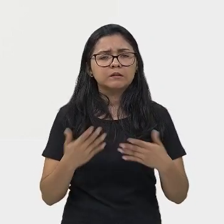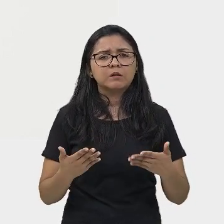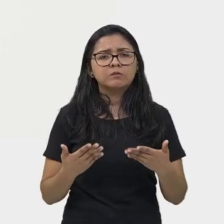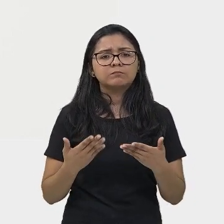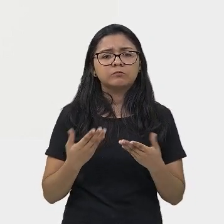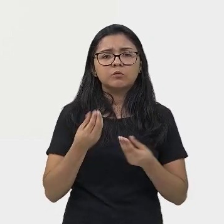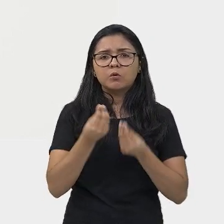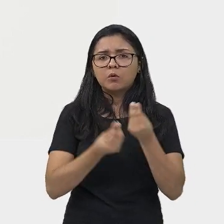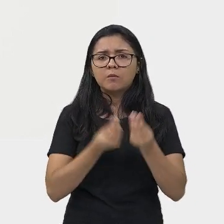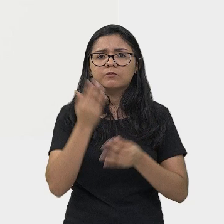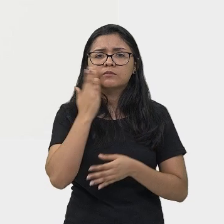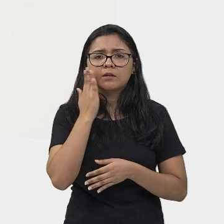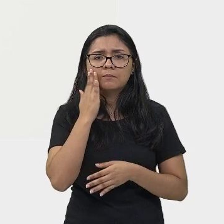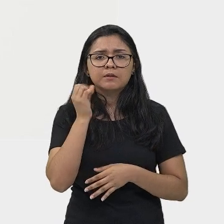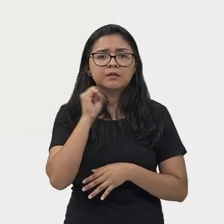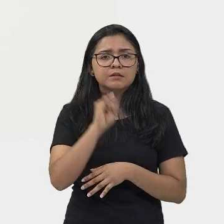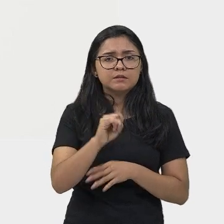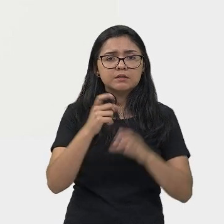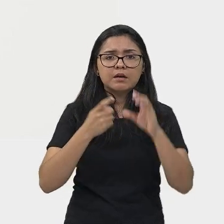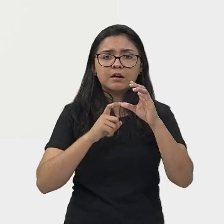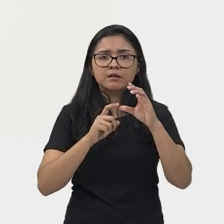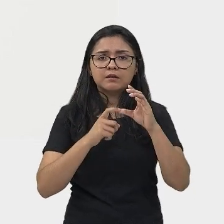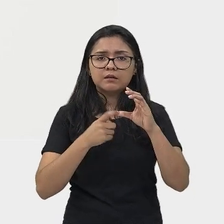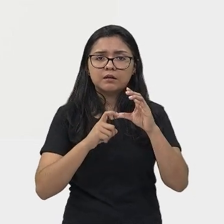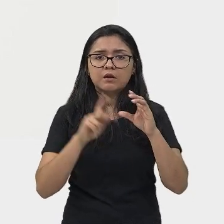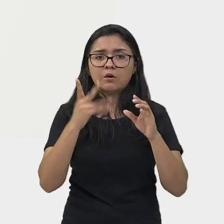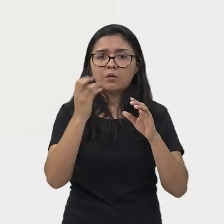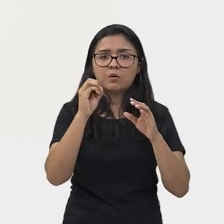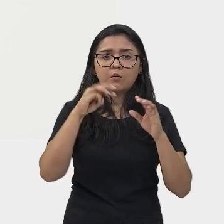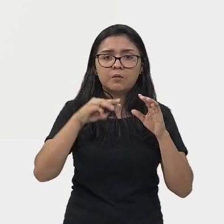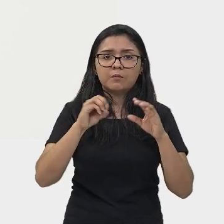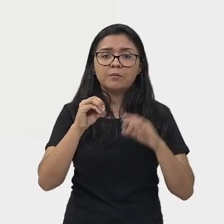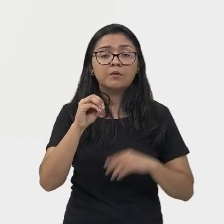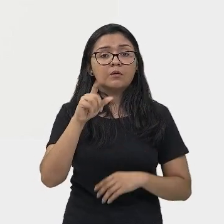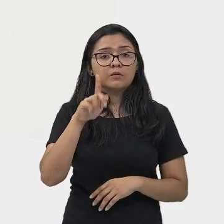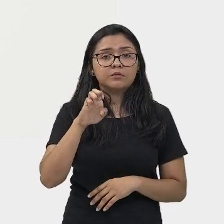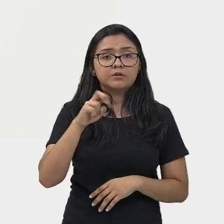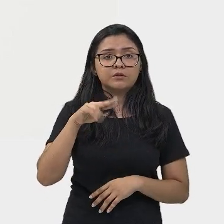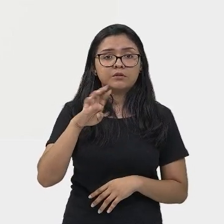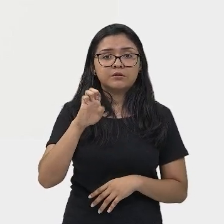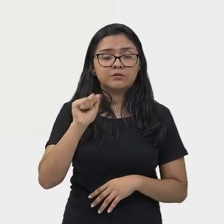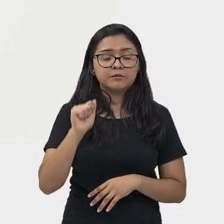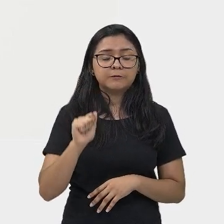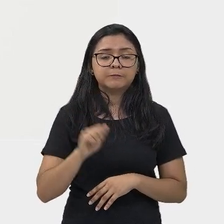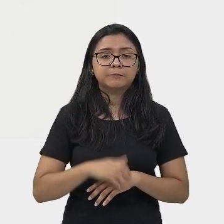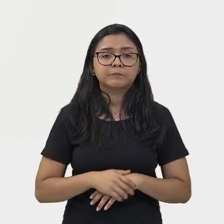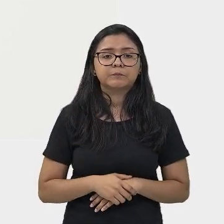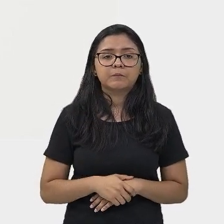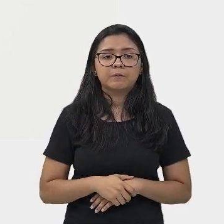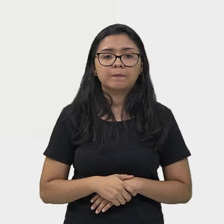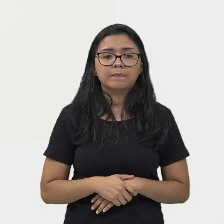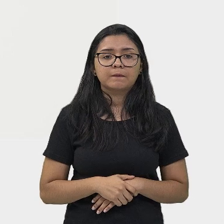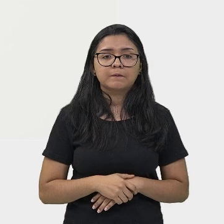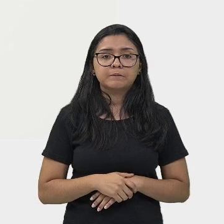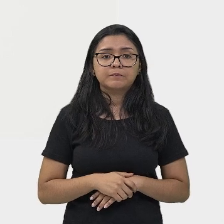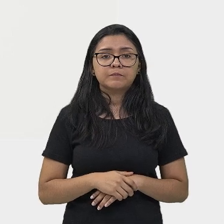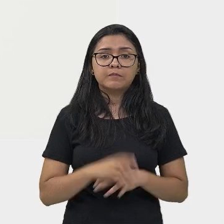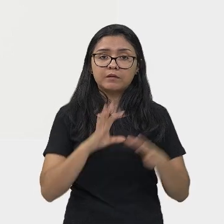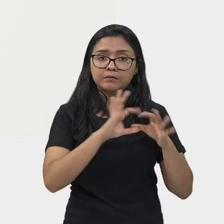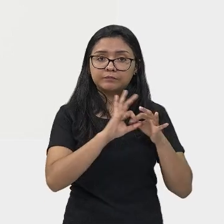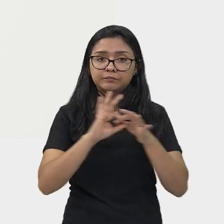cadeia homogênea? A cadeia ela é homogênea quando só